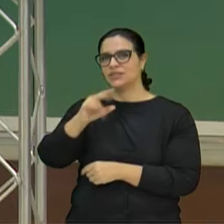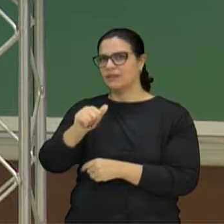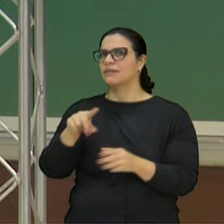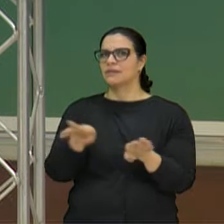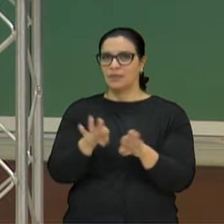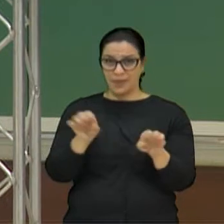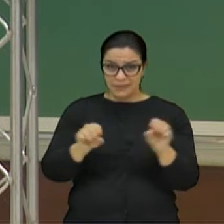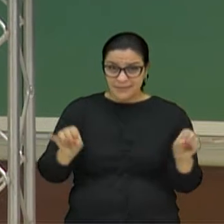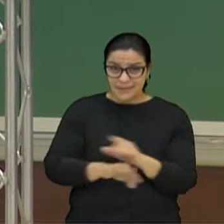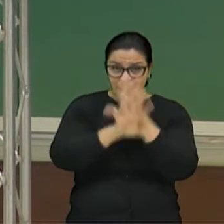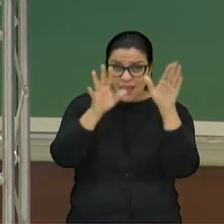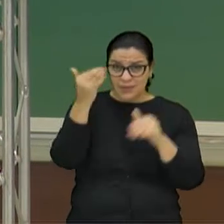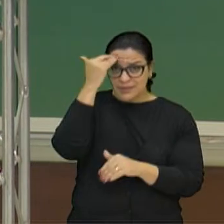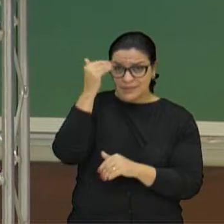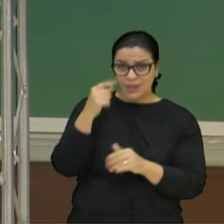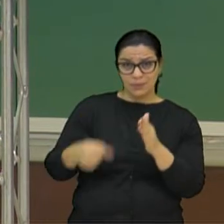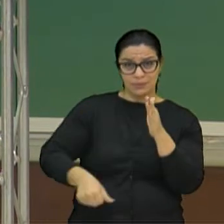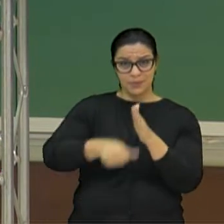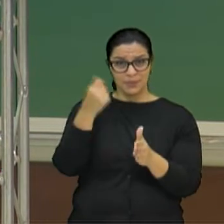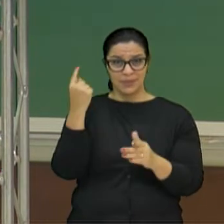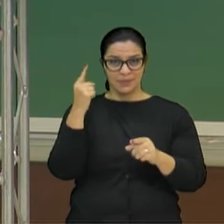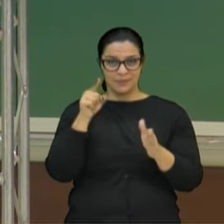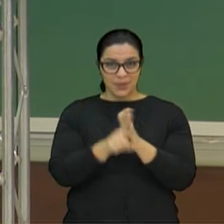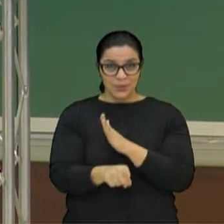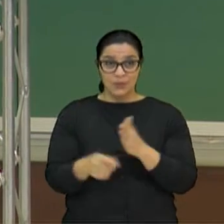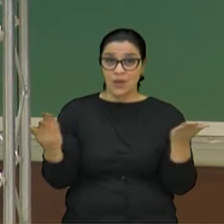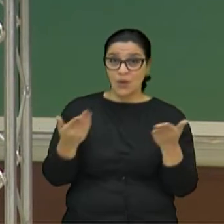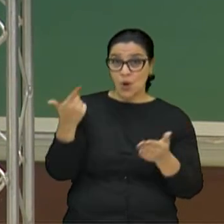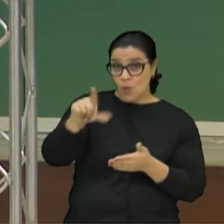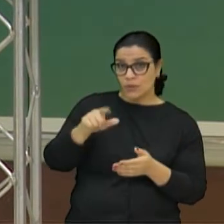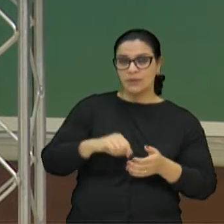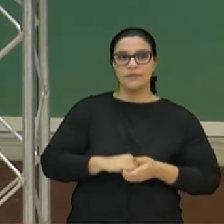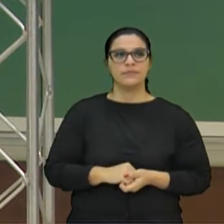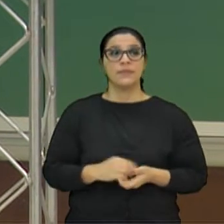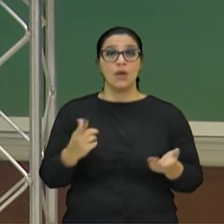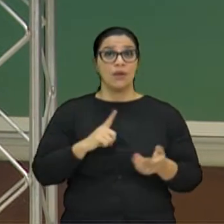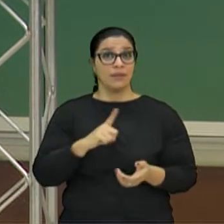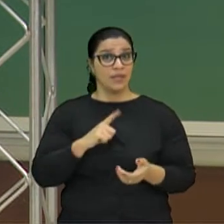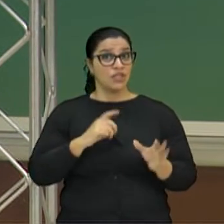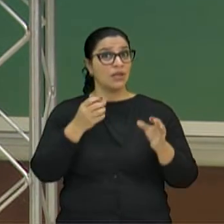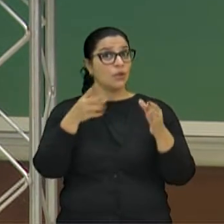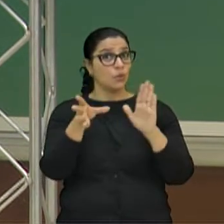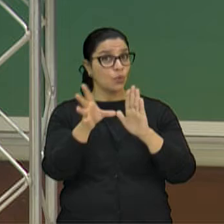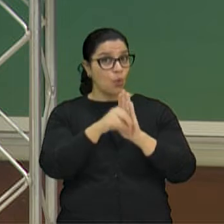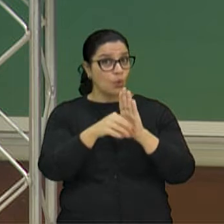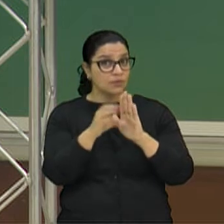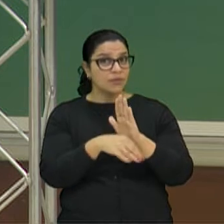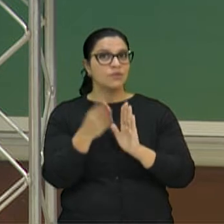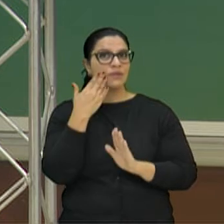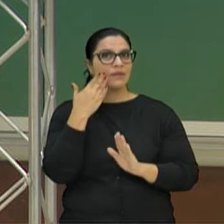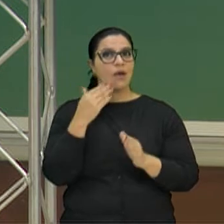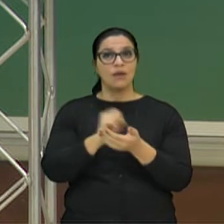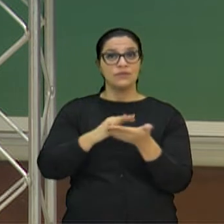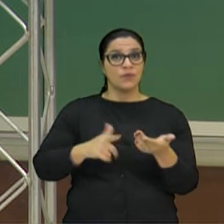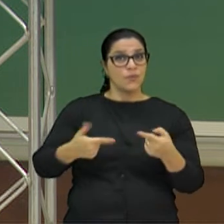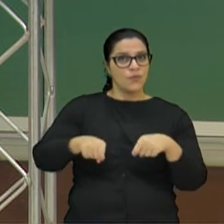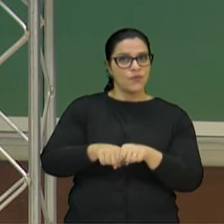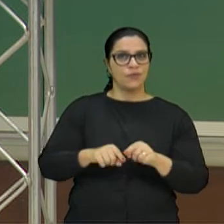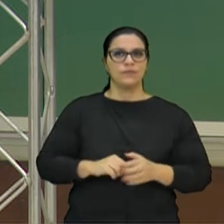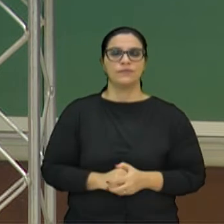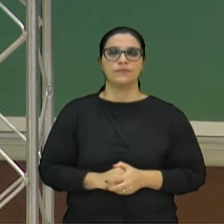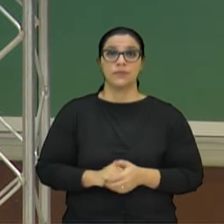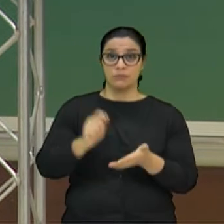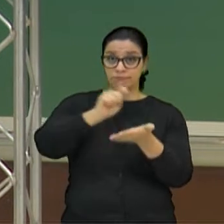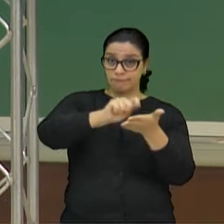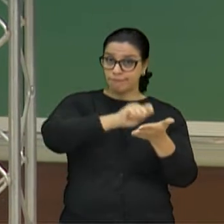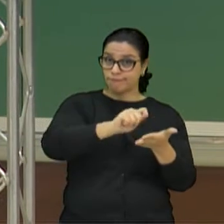ficou claro, né? Ficou fácil para essa primeira questão. Bora para mais uma, então? Já temos a definição de ginástica, temos mais uma atividade. Já